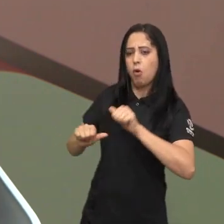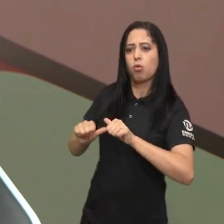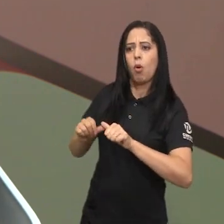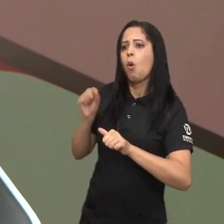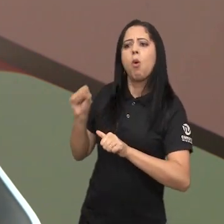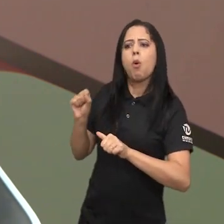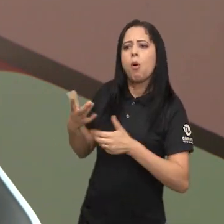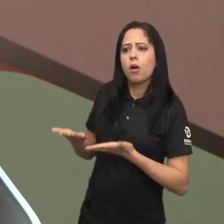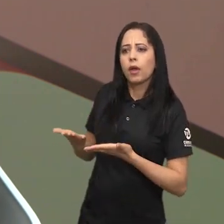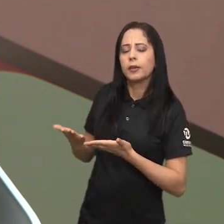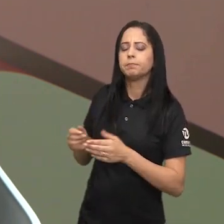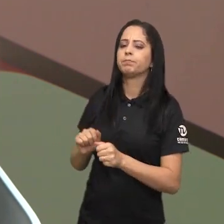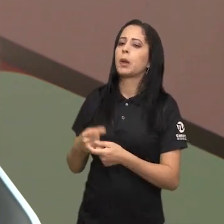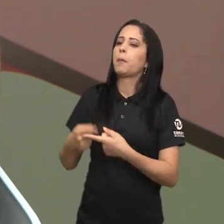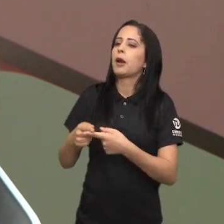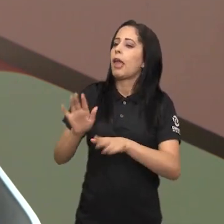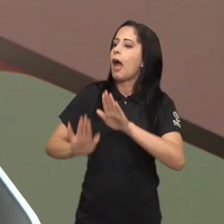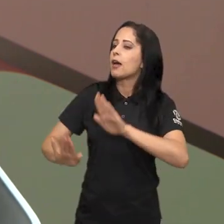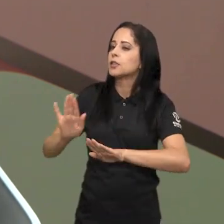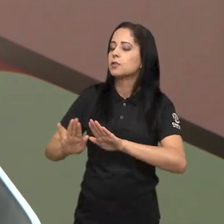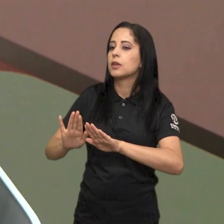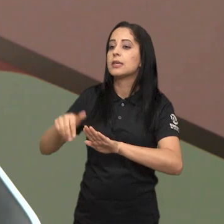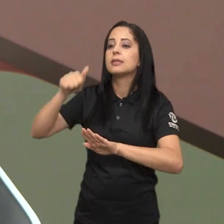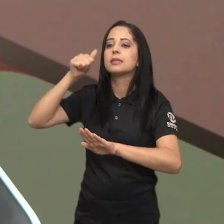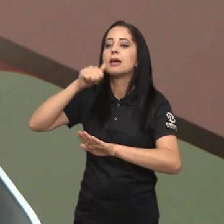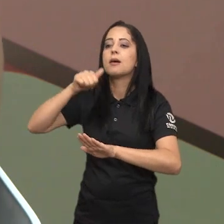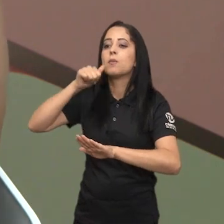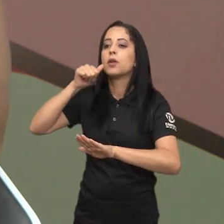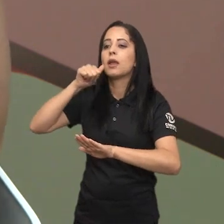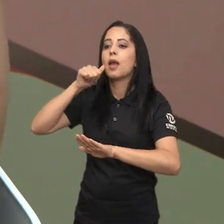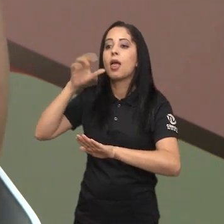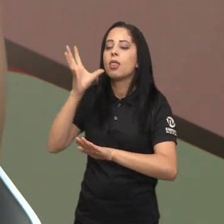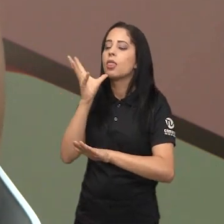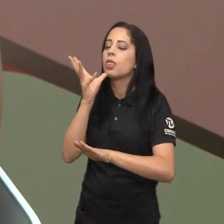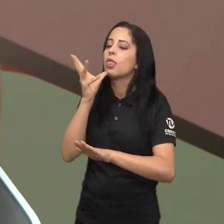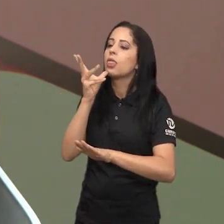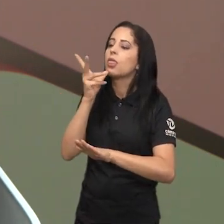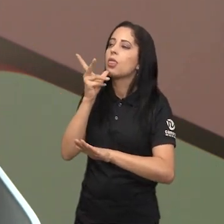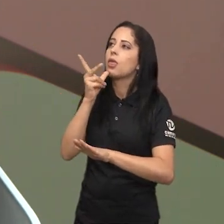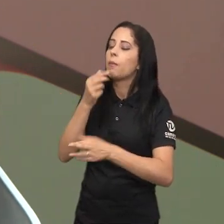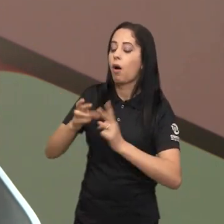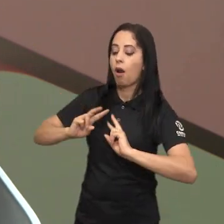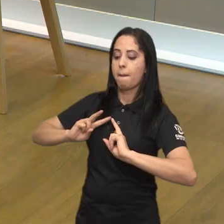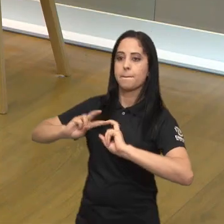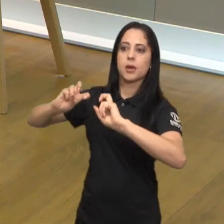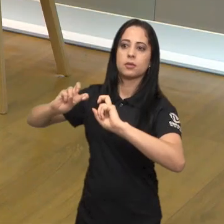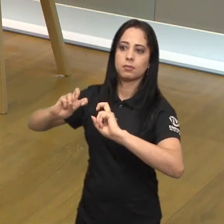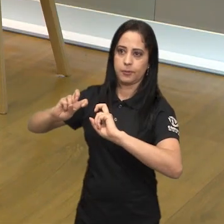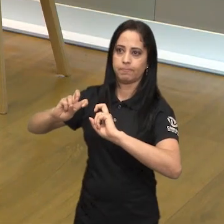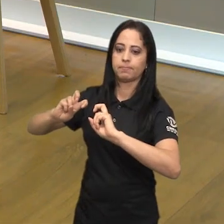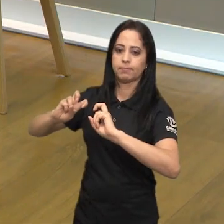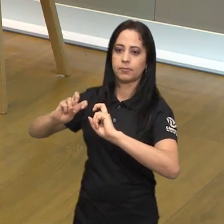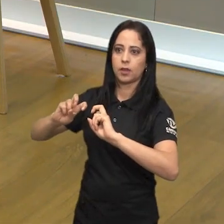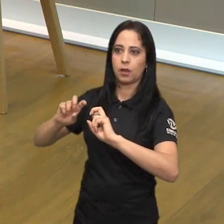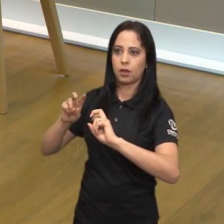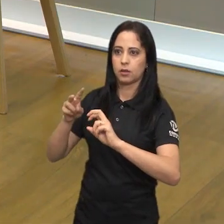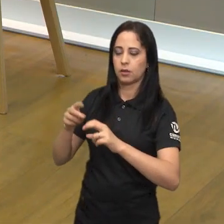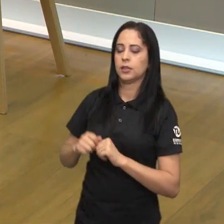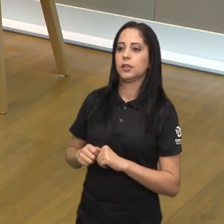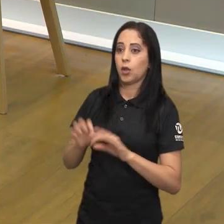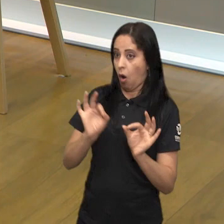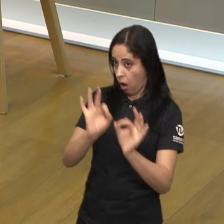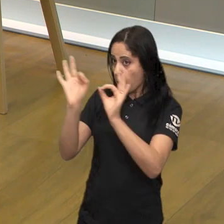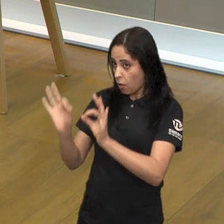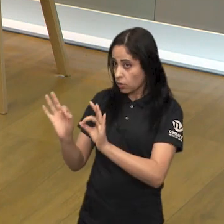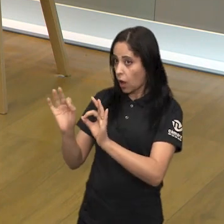como a gente viu no caso, né, na reportagem. Às vezes a mulher põe